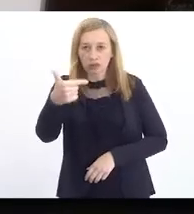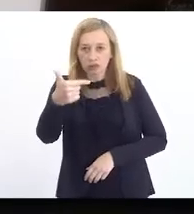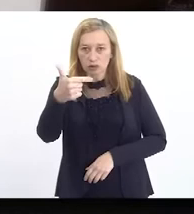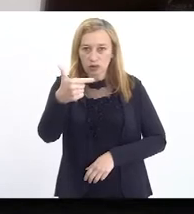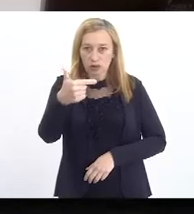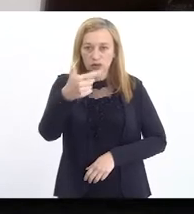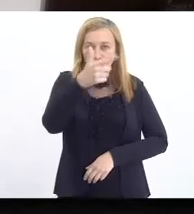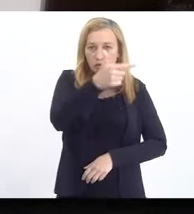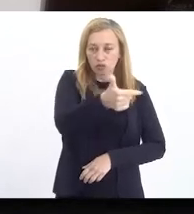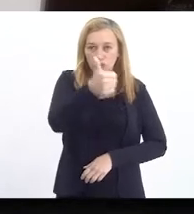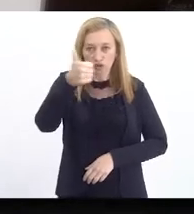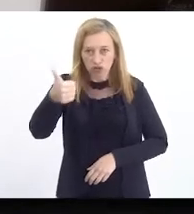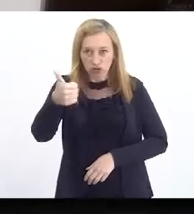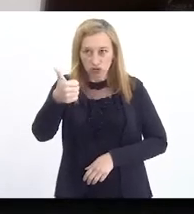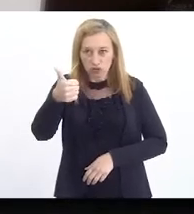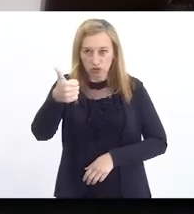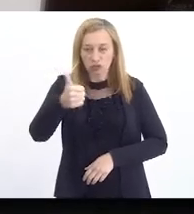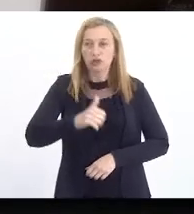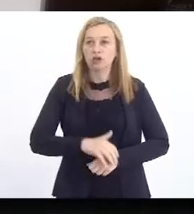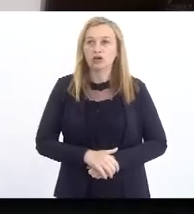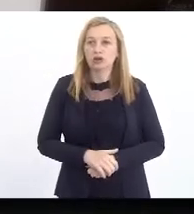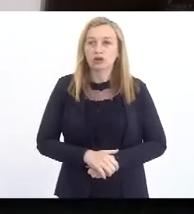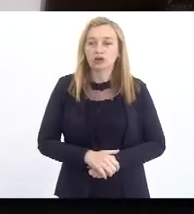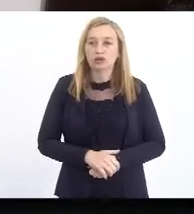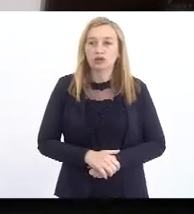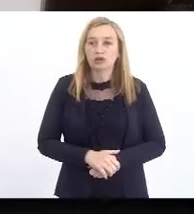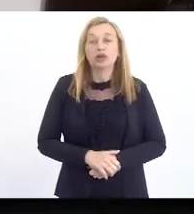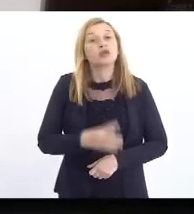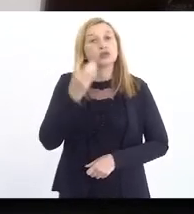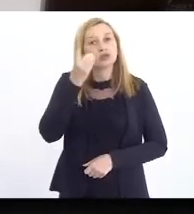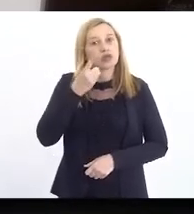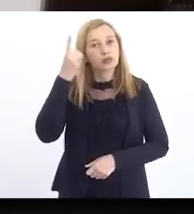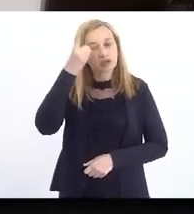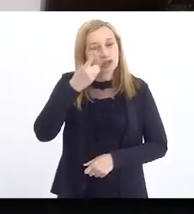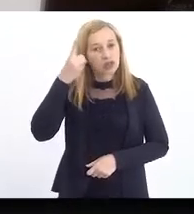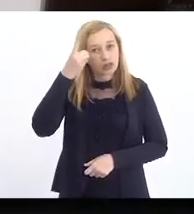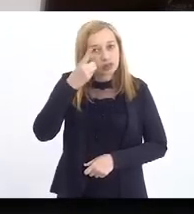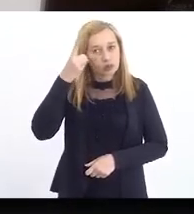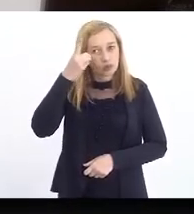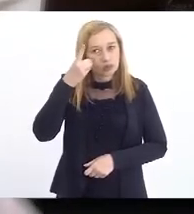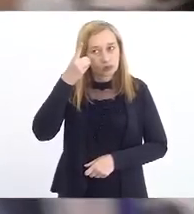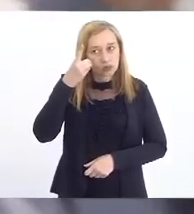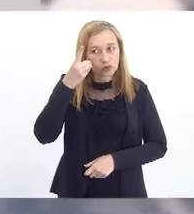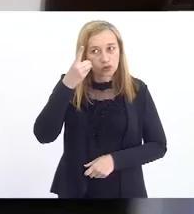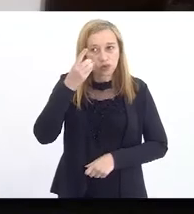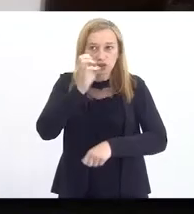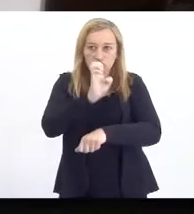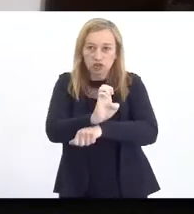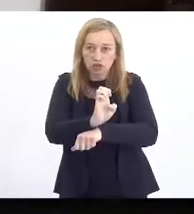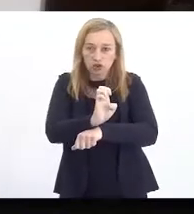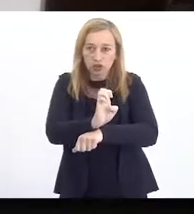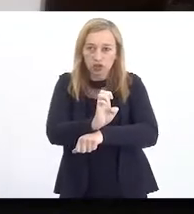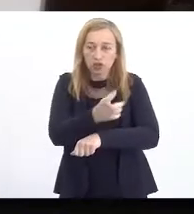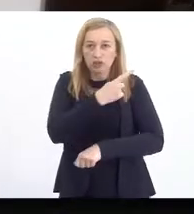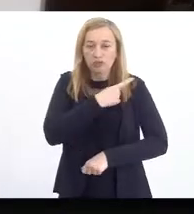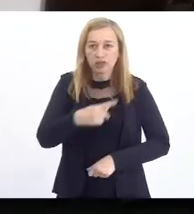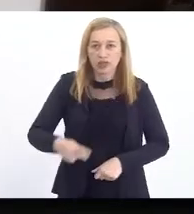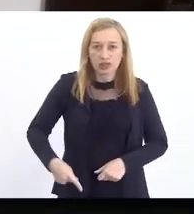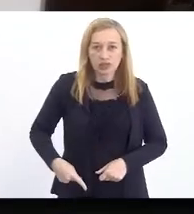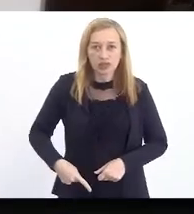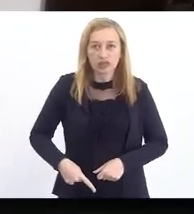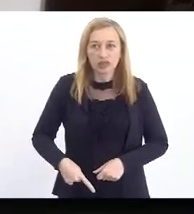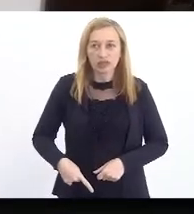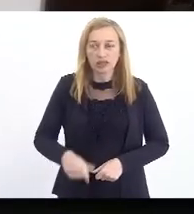42 de 2021, de autoria do deputado estadual e presidente da